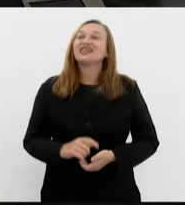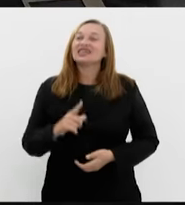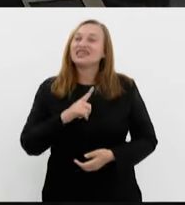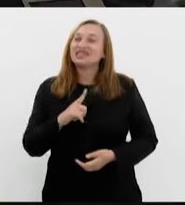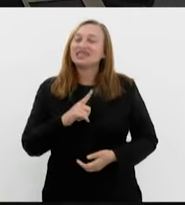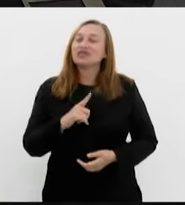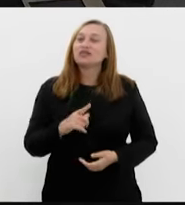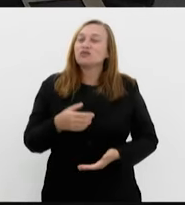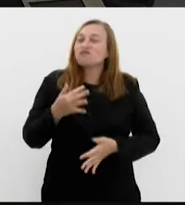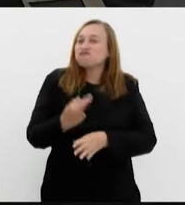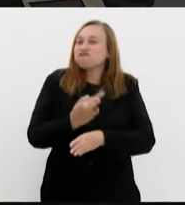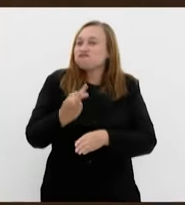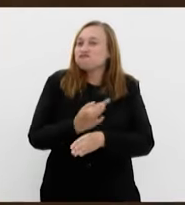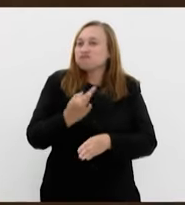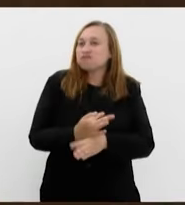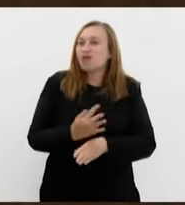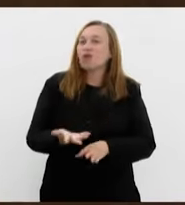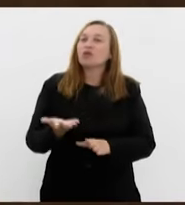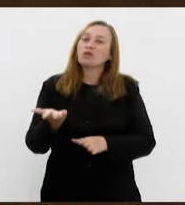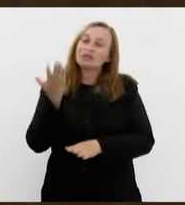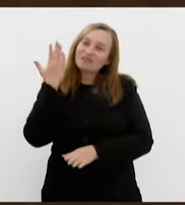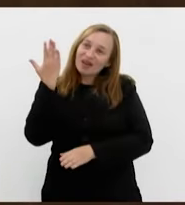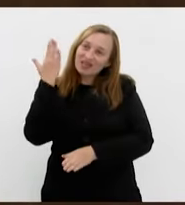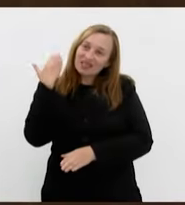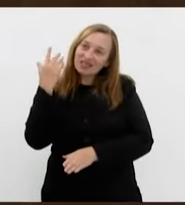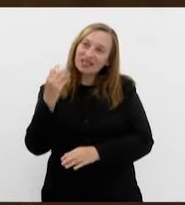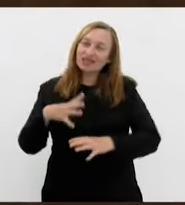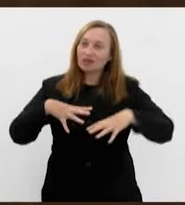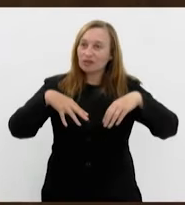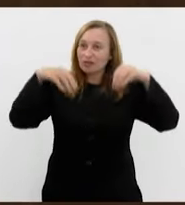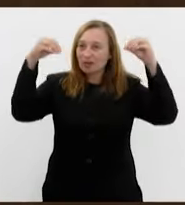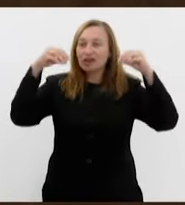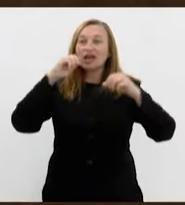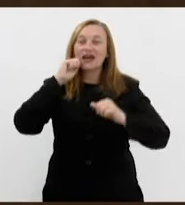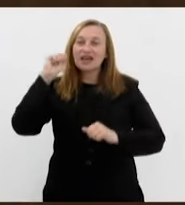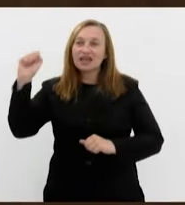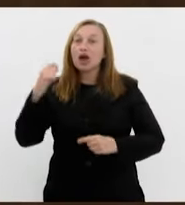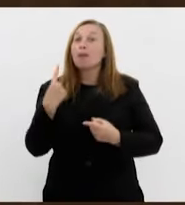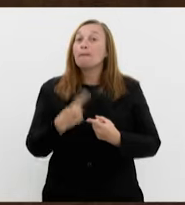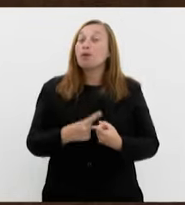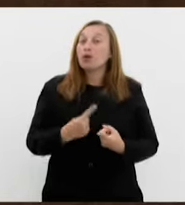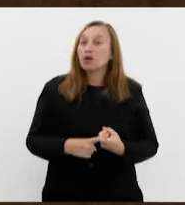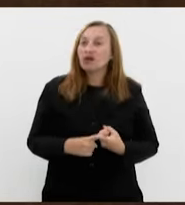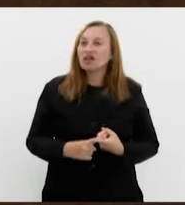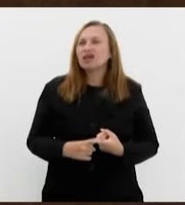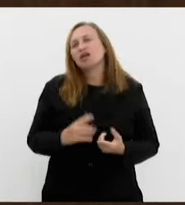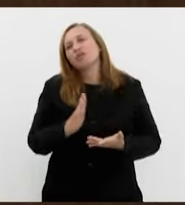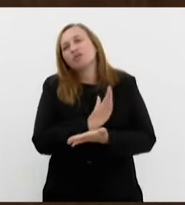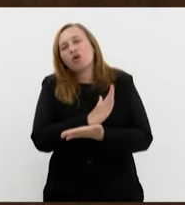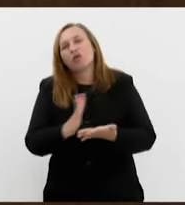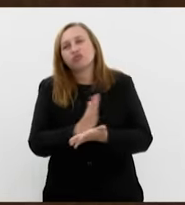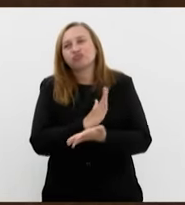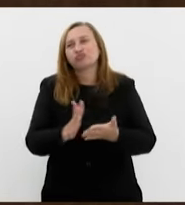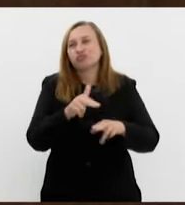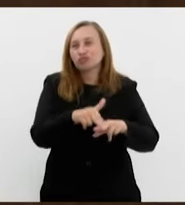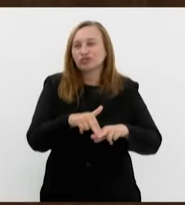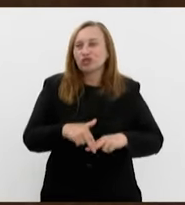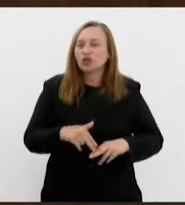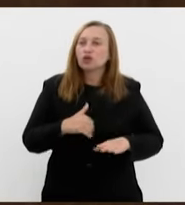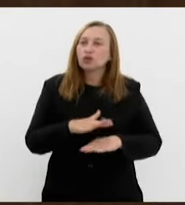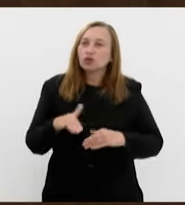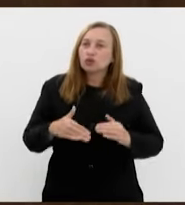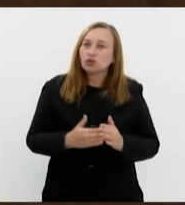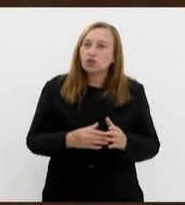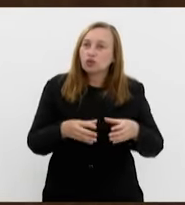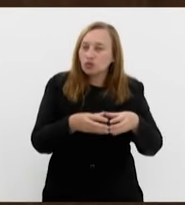grande resistência no passado aqui, lá no Palácio Tiradentes, porque, por alguma razão, toda a bancada que veio,